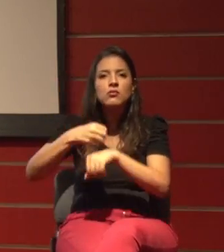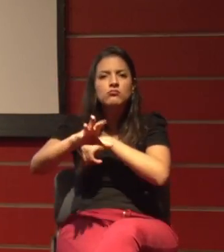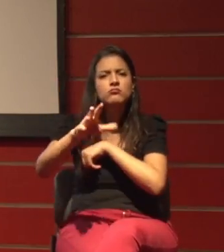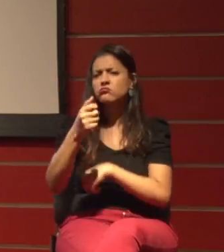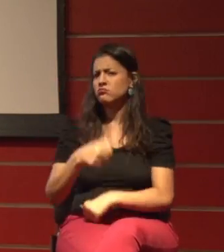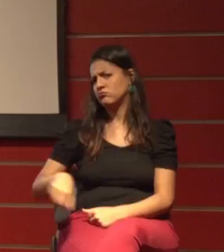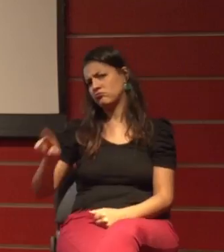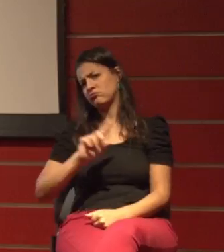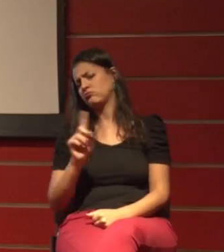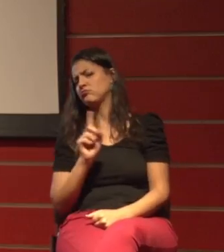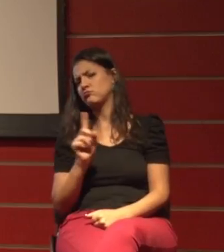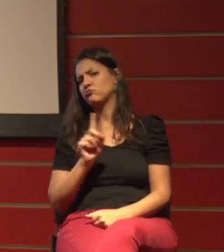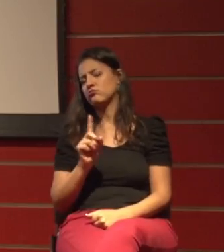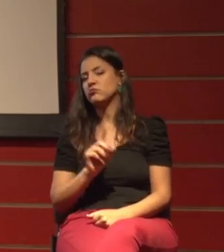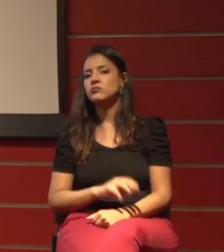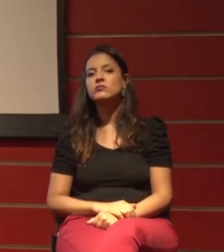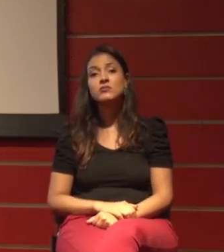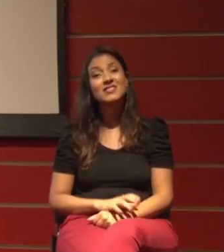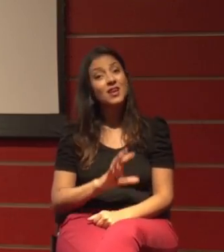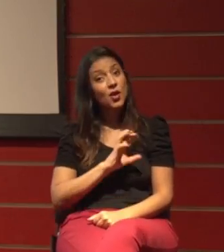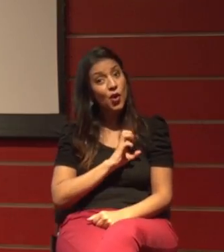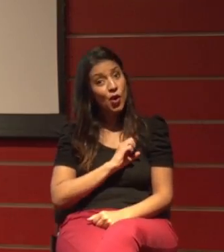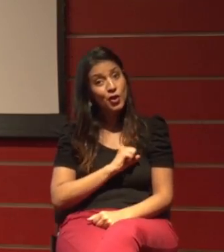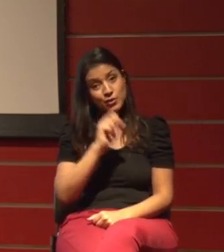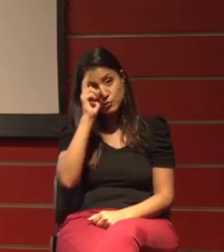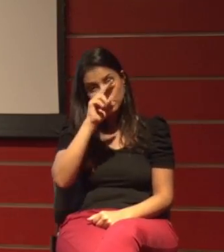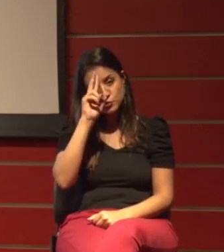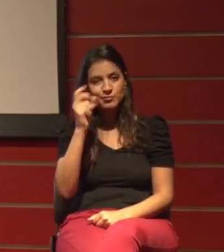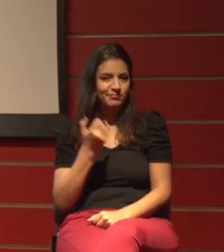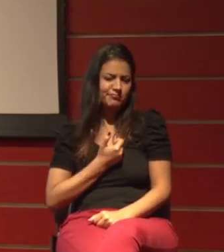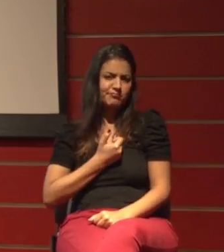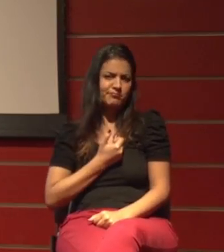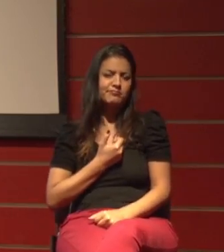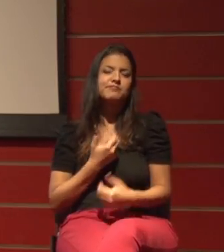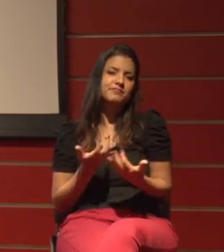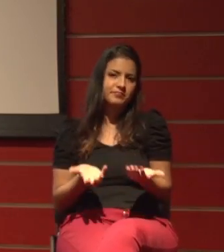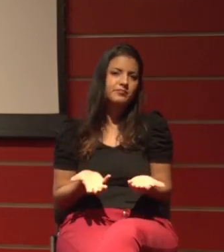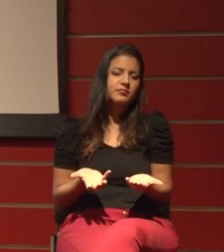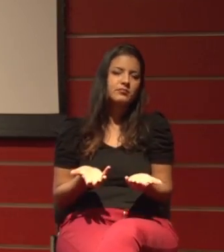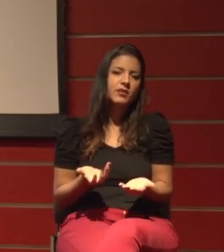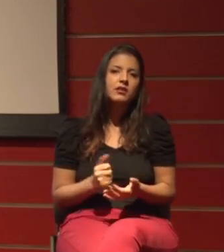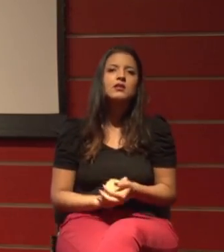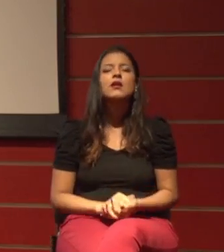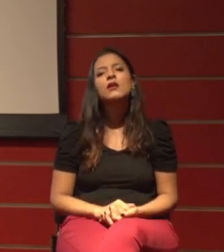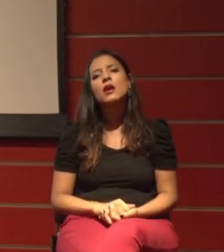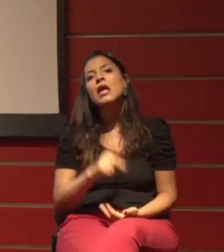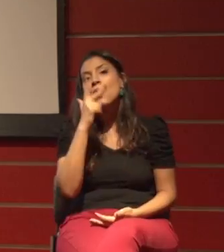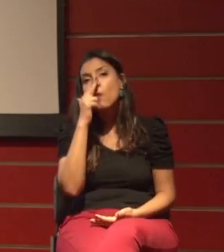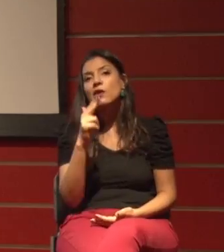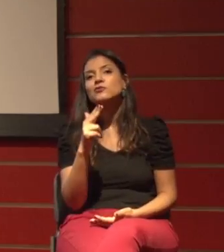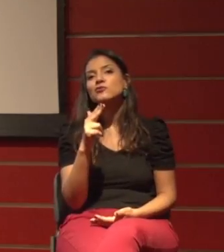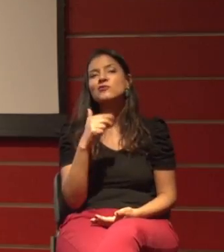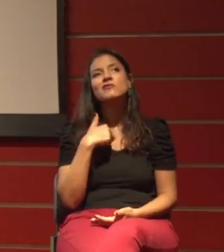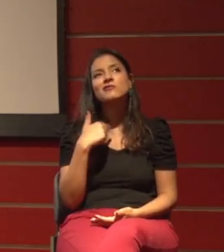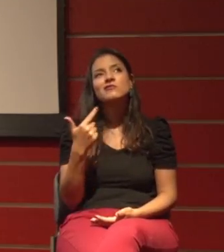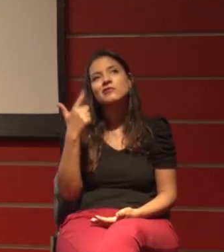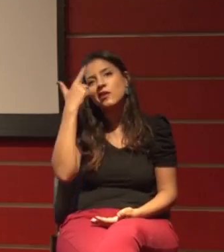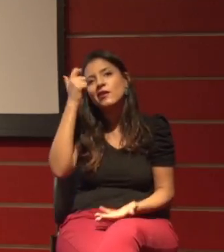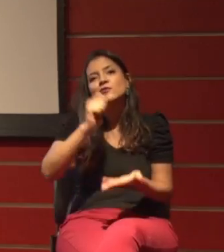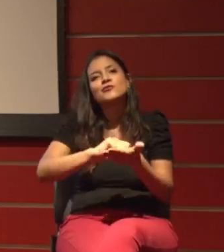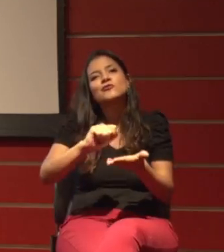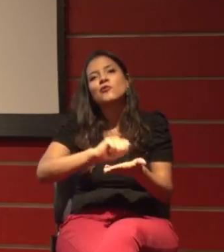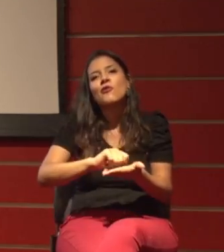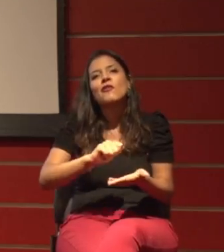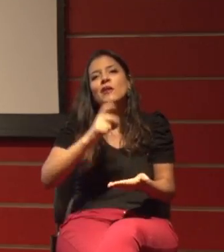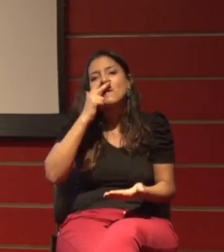seja eu eu gosto que me contem uma história né Eu acho que eu nunca vou ser uma escritora de